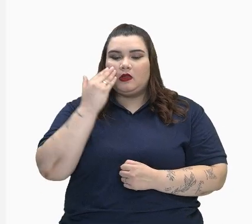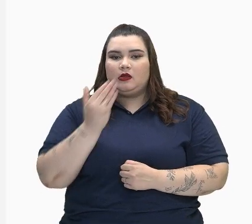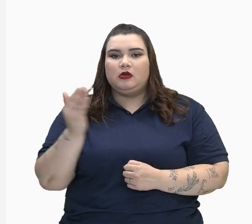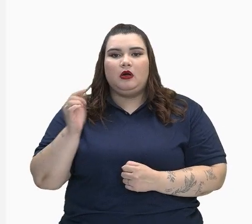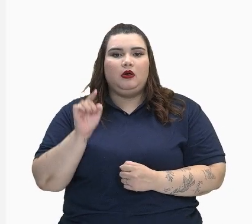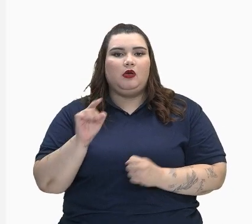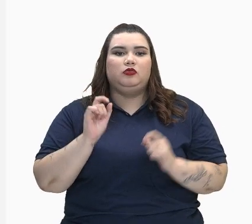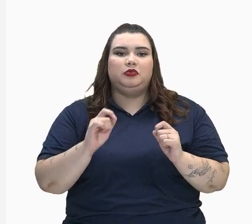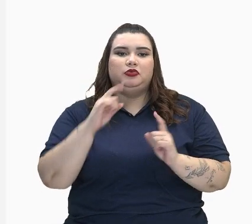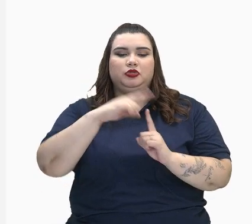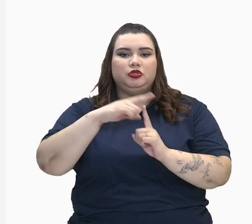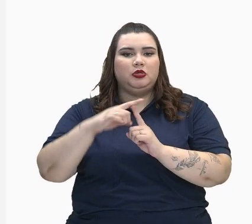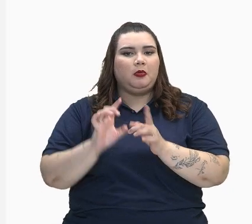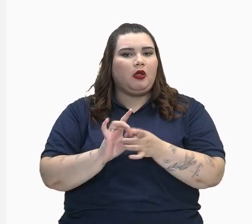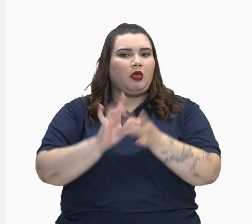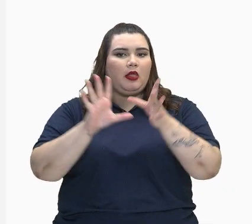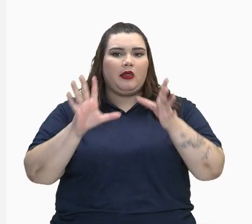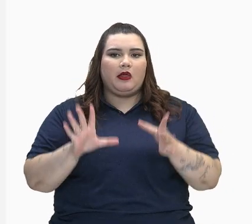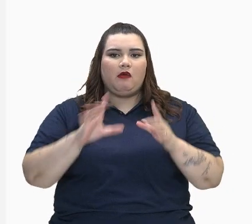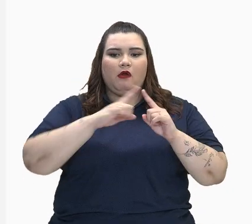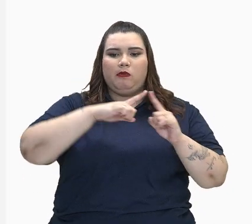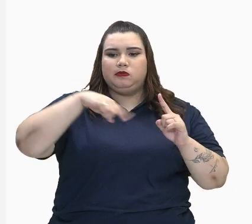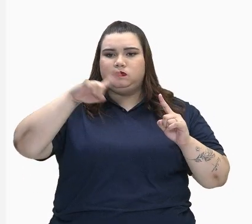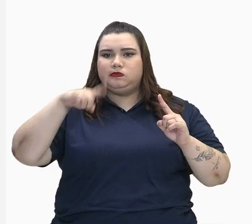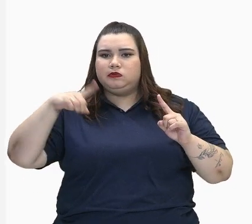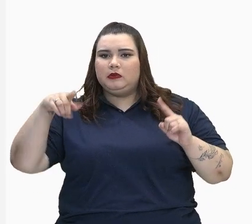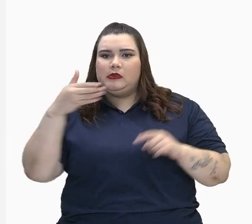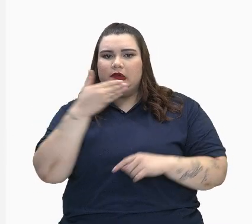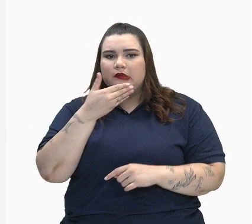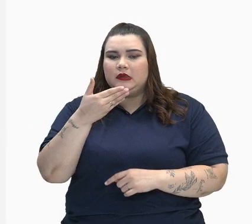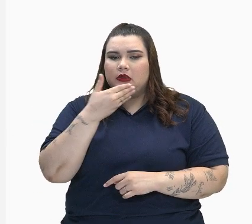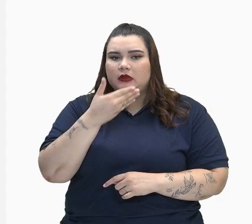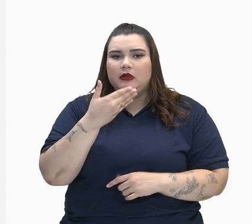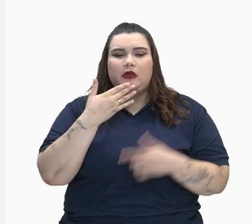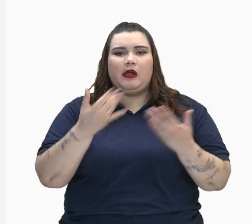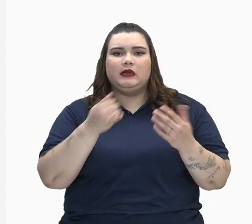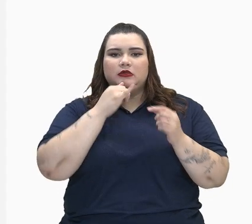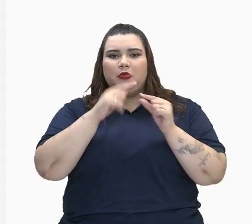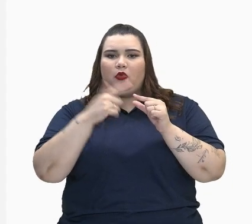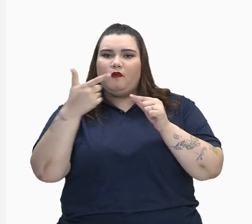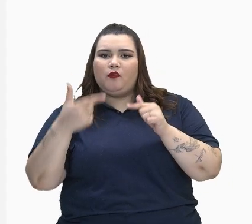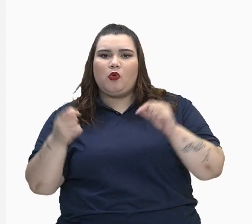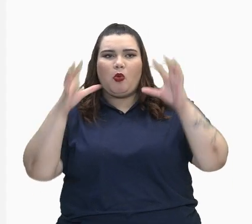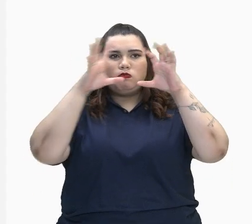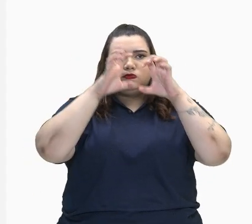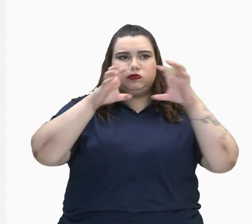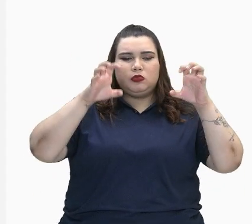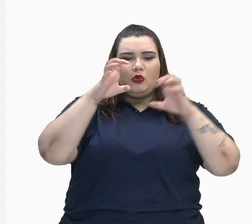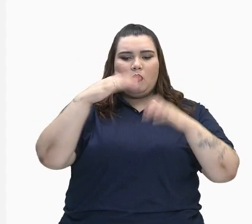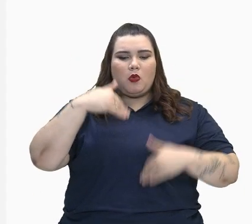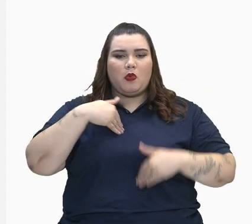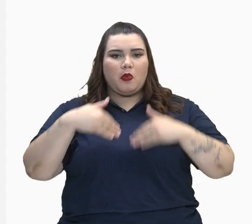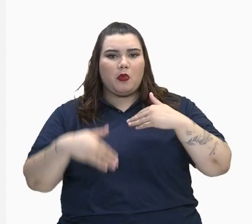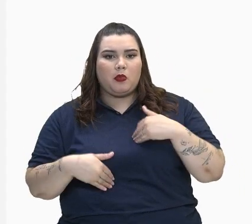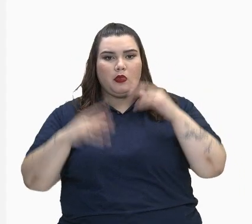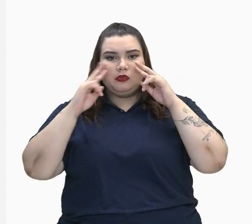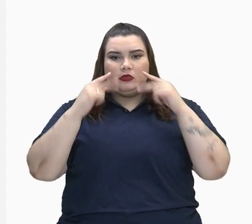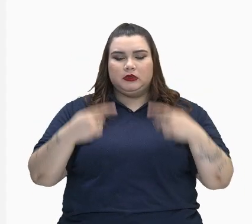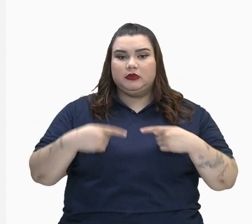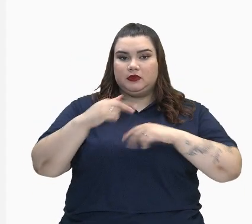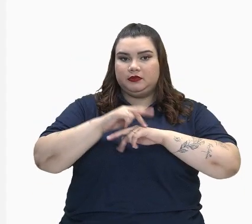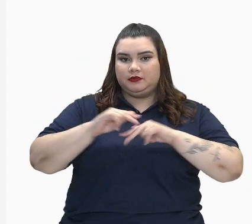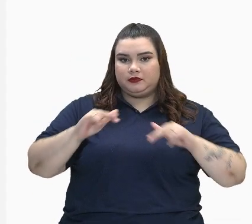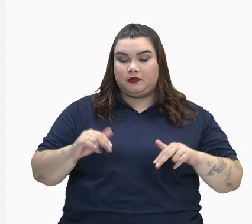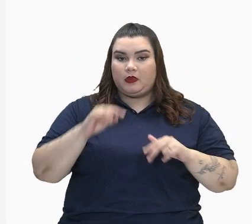formas orgânicas, formas livres, curvas irregulares, folhas, nuvens, formas do corpo humano e